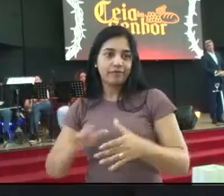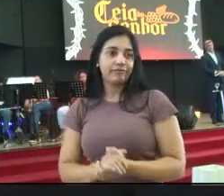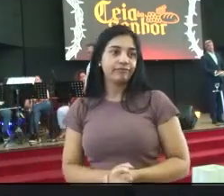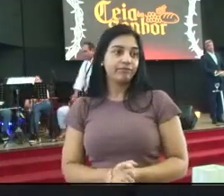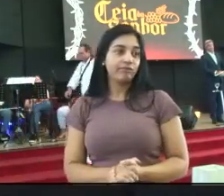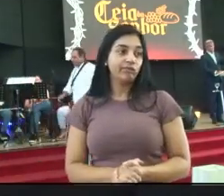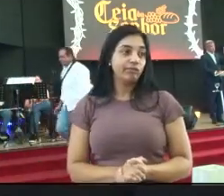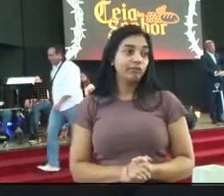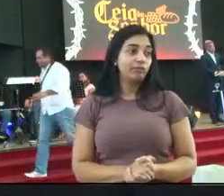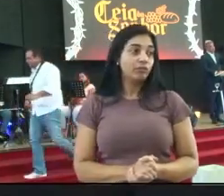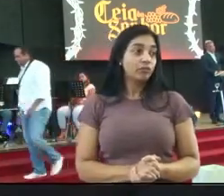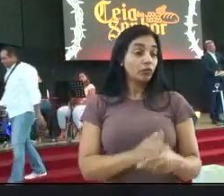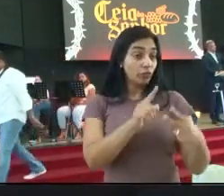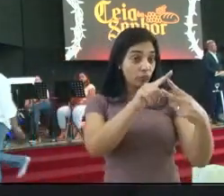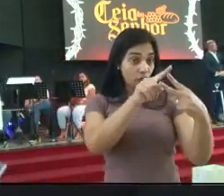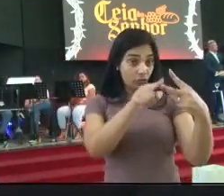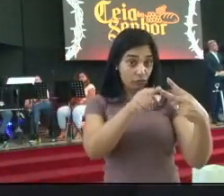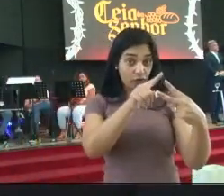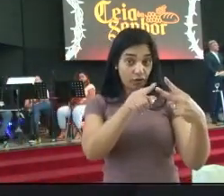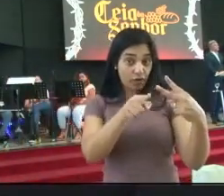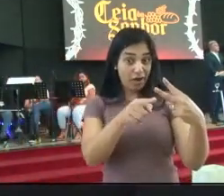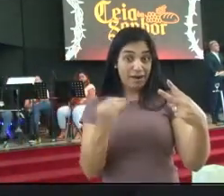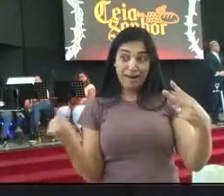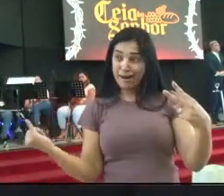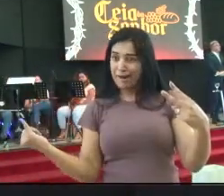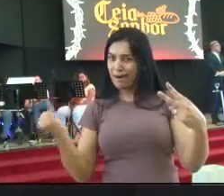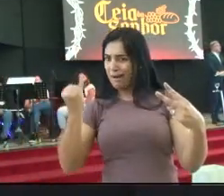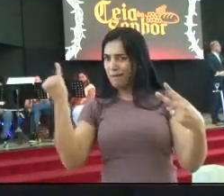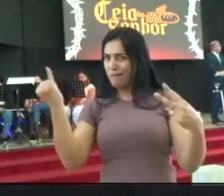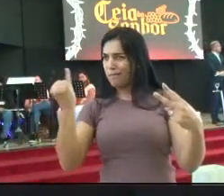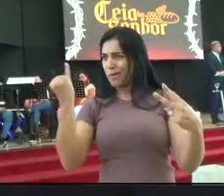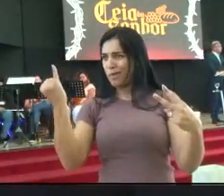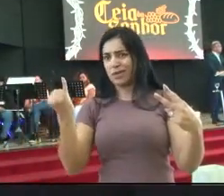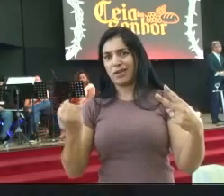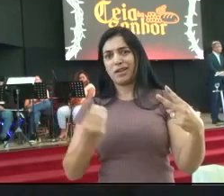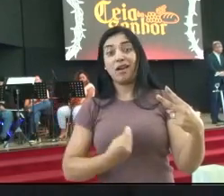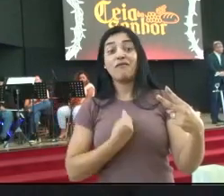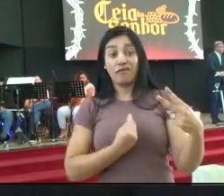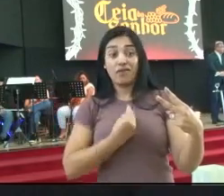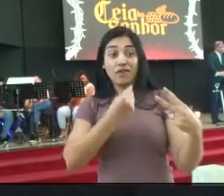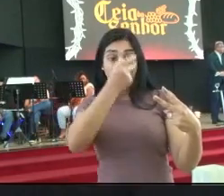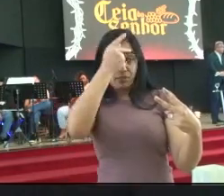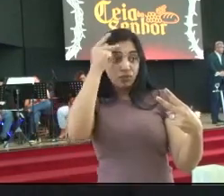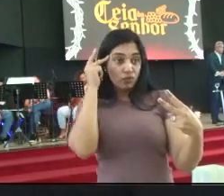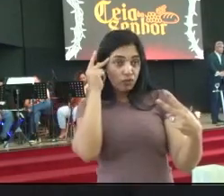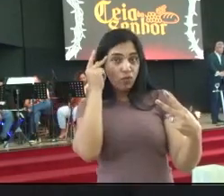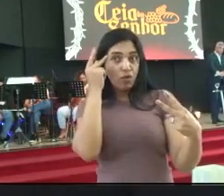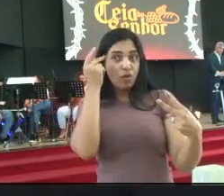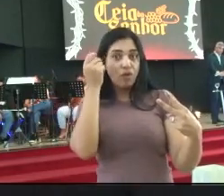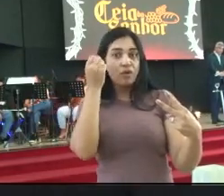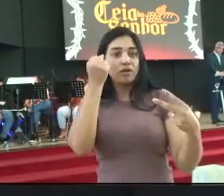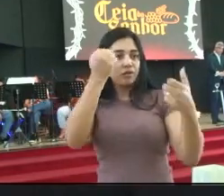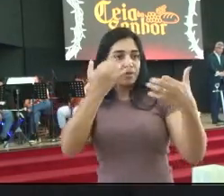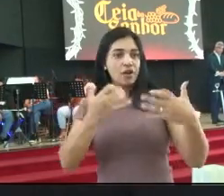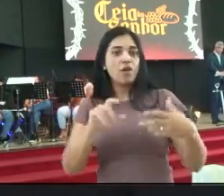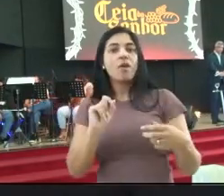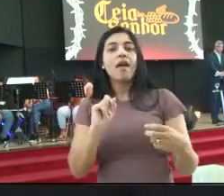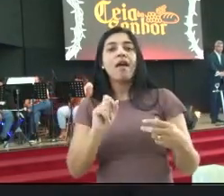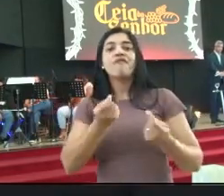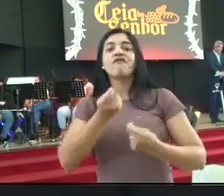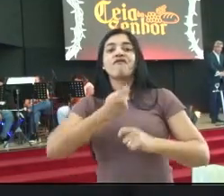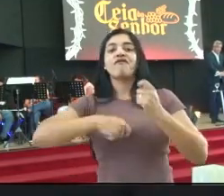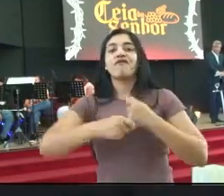generosidade. Duas coisas fundamentais na vida de uma pessoa quando se fala sobre